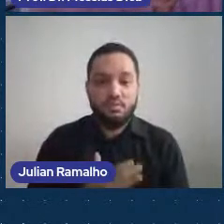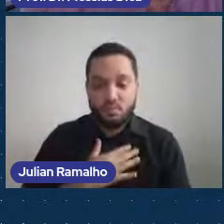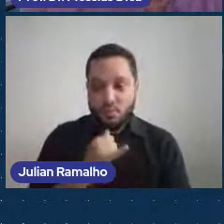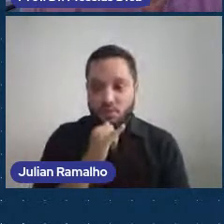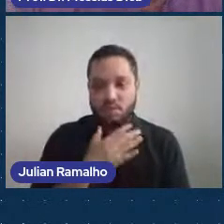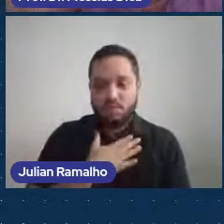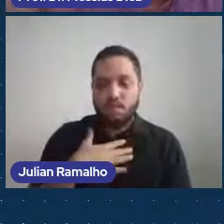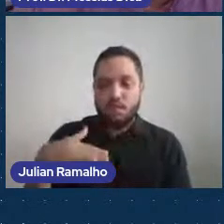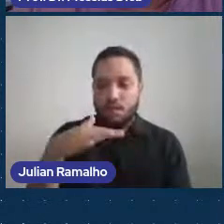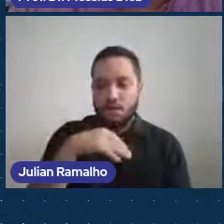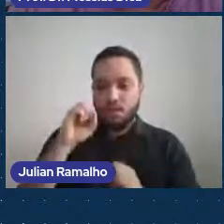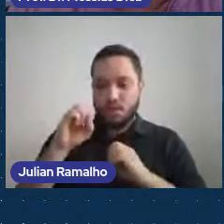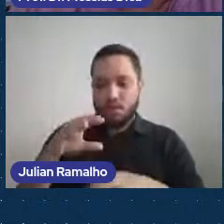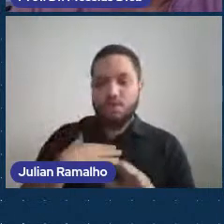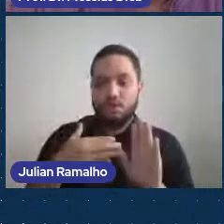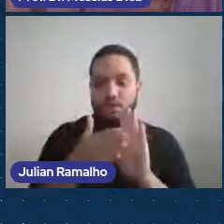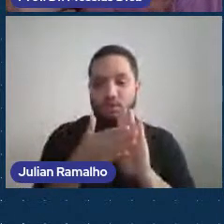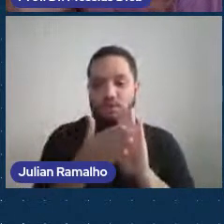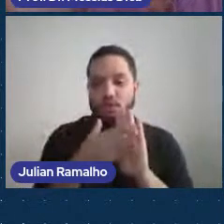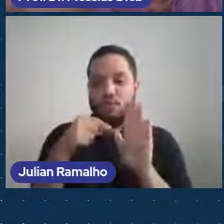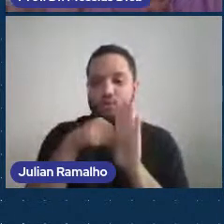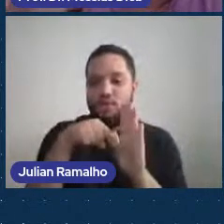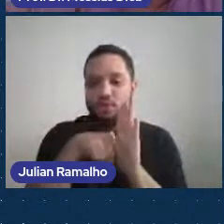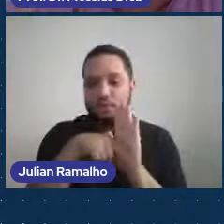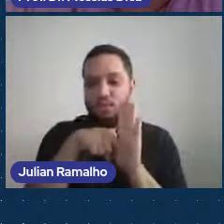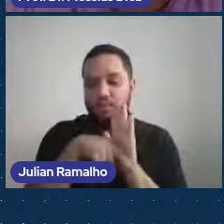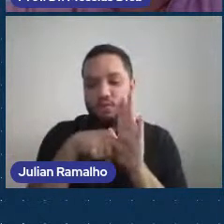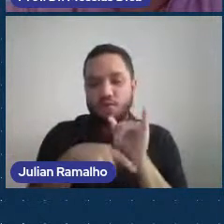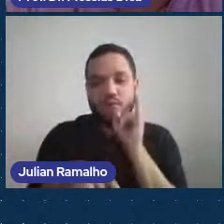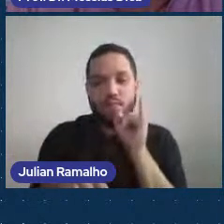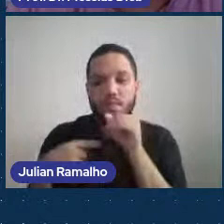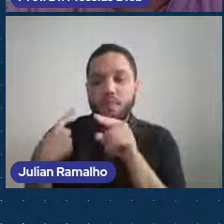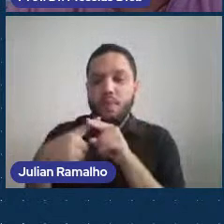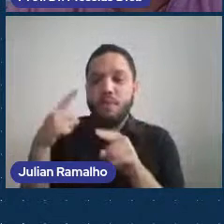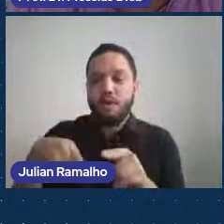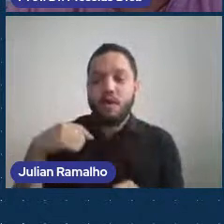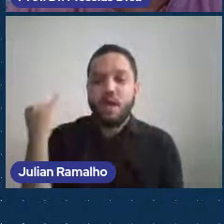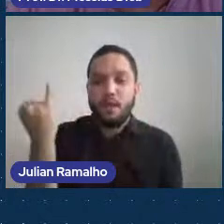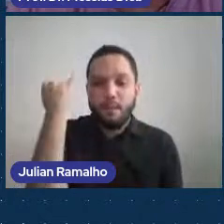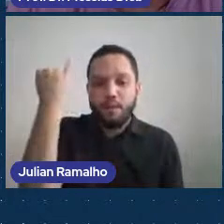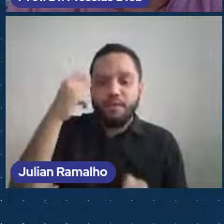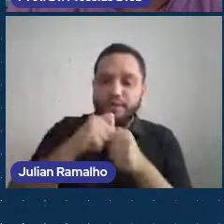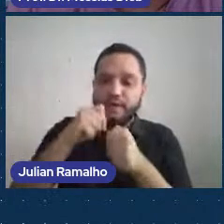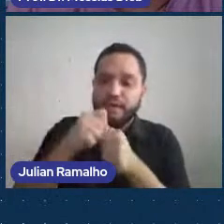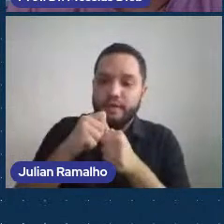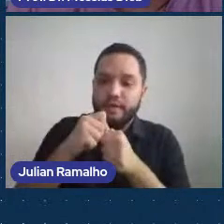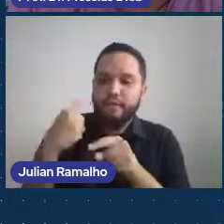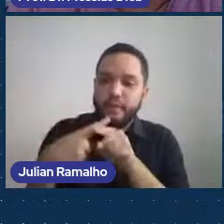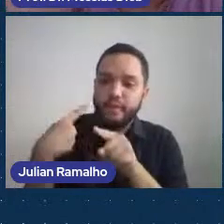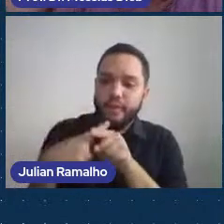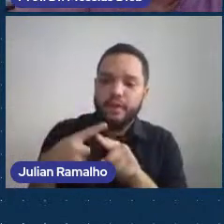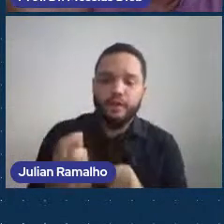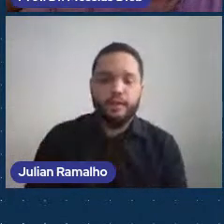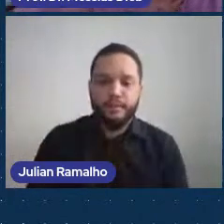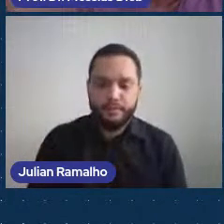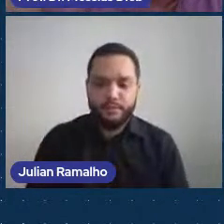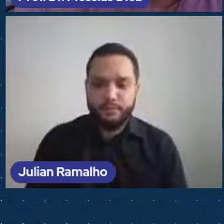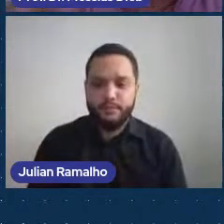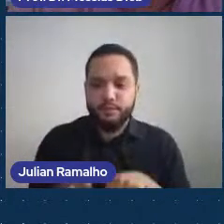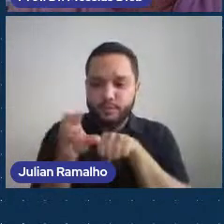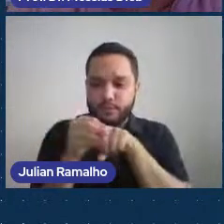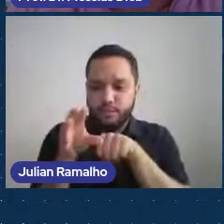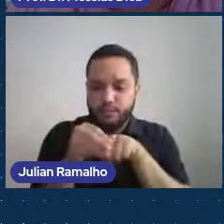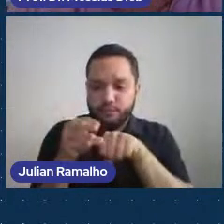eu estou propondo uma pesquisa, eu tenho que pensar assim, ó, por que que ela é importante de ser realizada? O conhecimento que